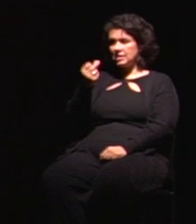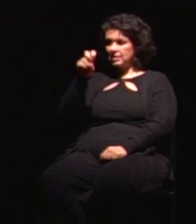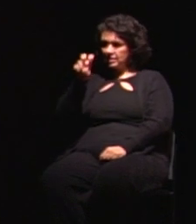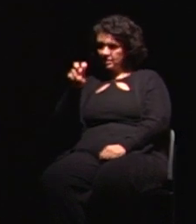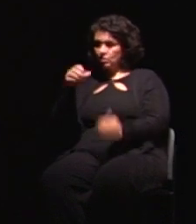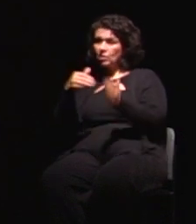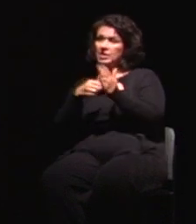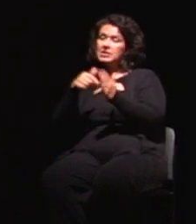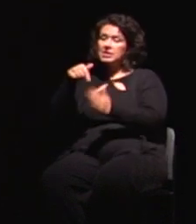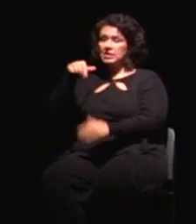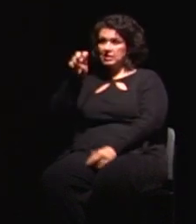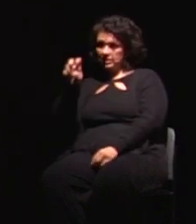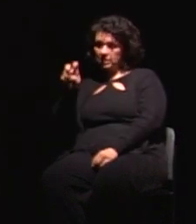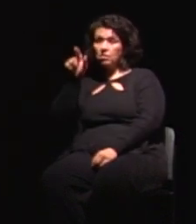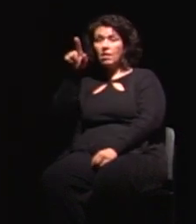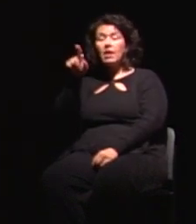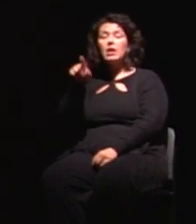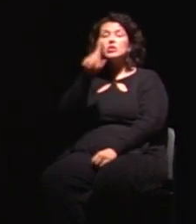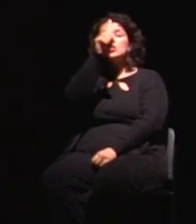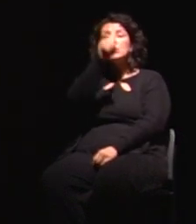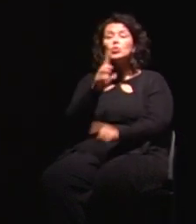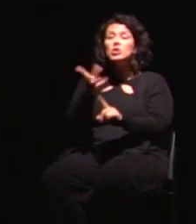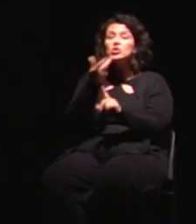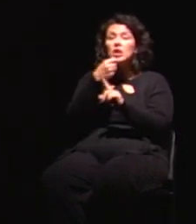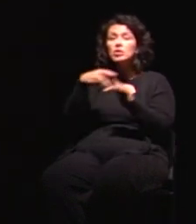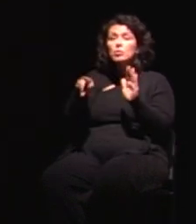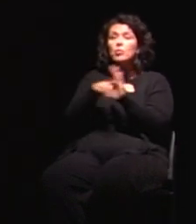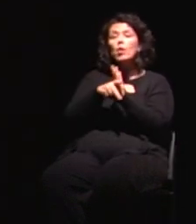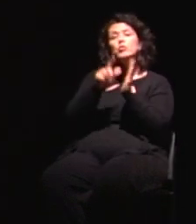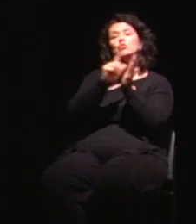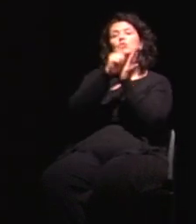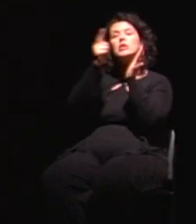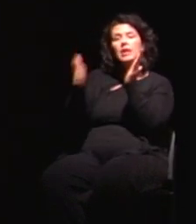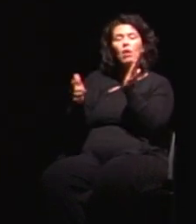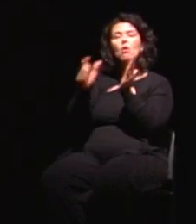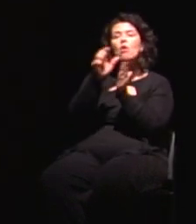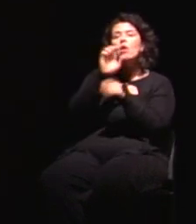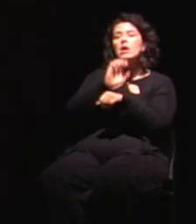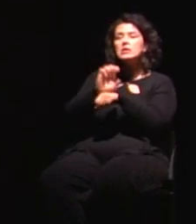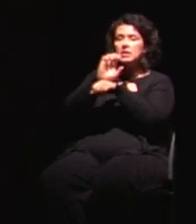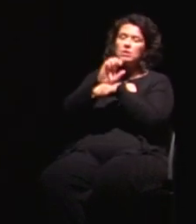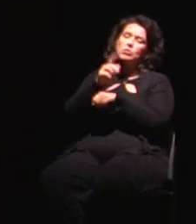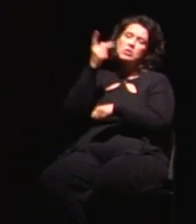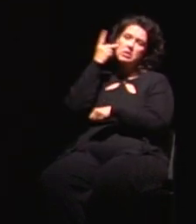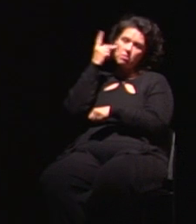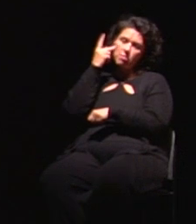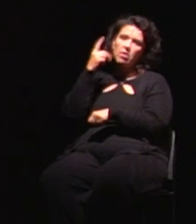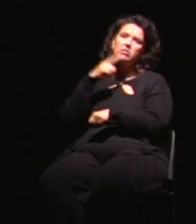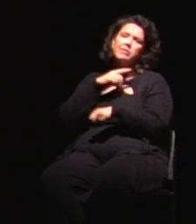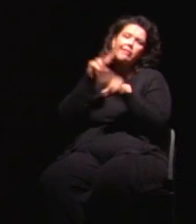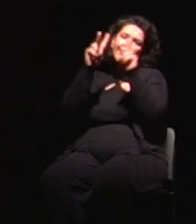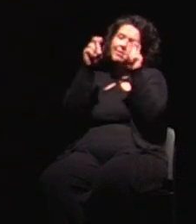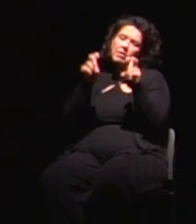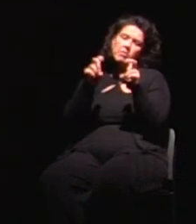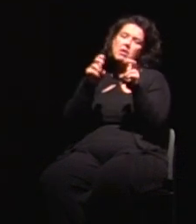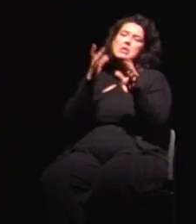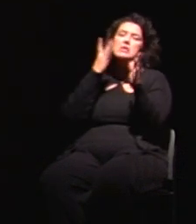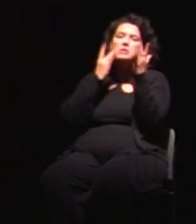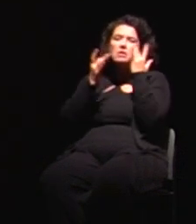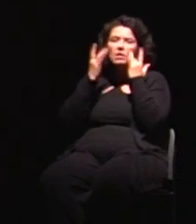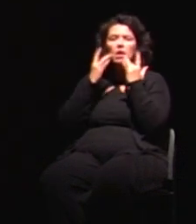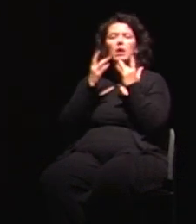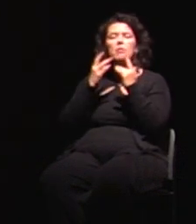Estado de São Paulo, onde ela abriu espaços de crítica e reflexão sobre cinema, artes plásticas, teatro, música e fotografia.